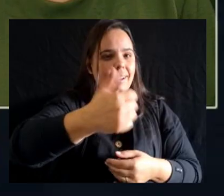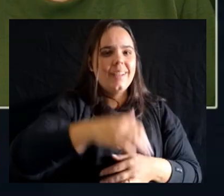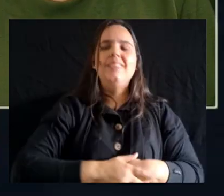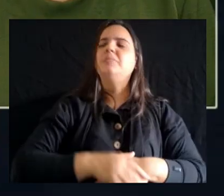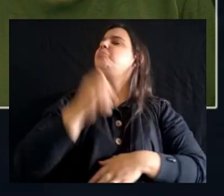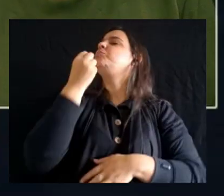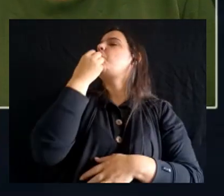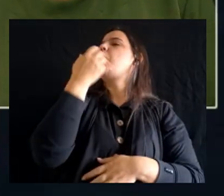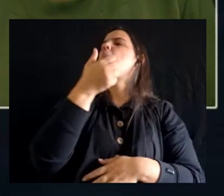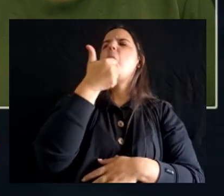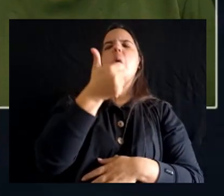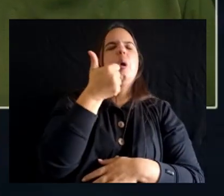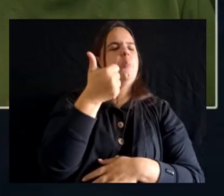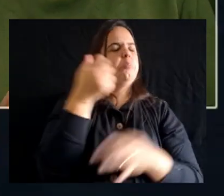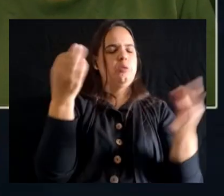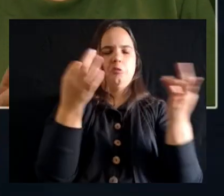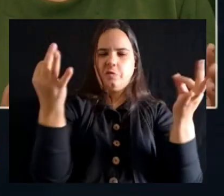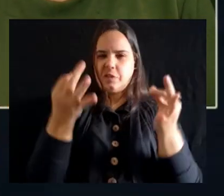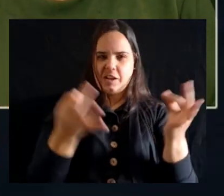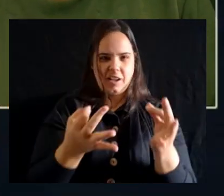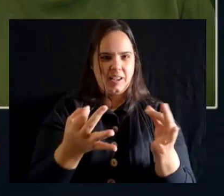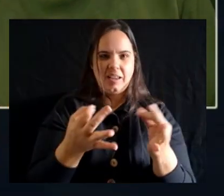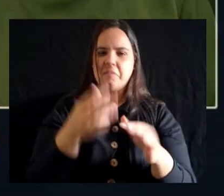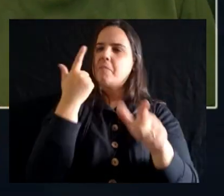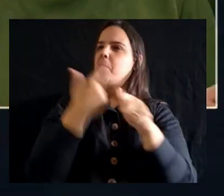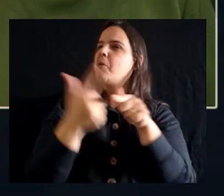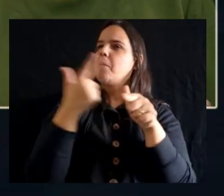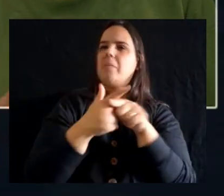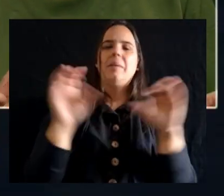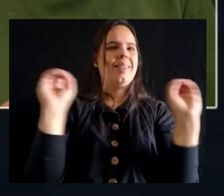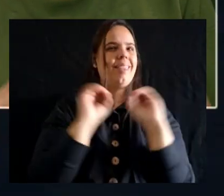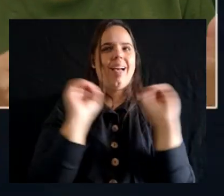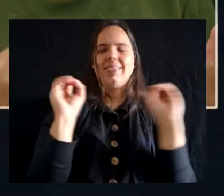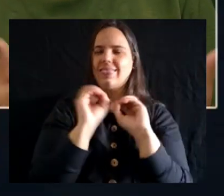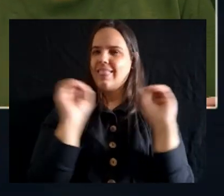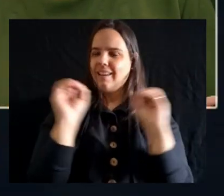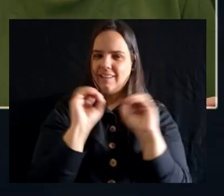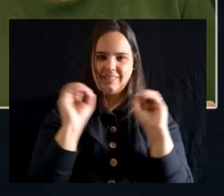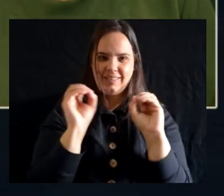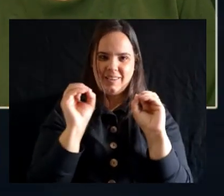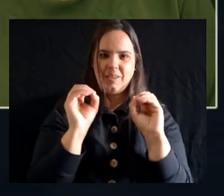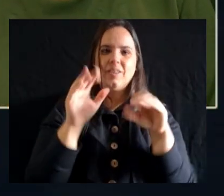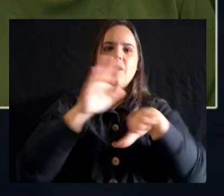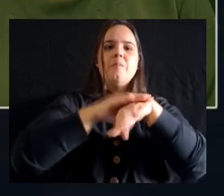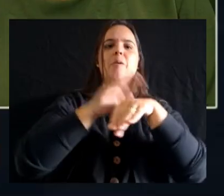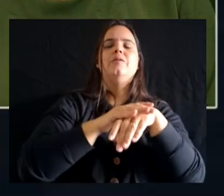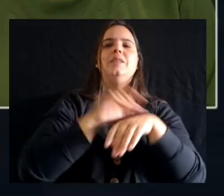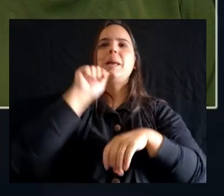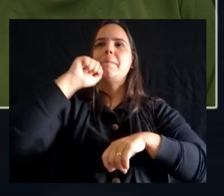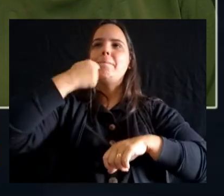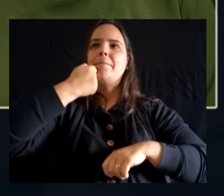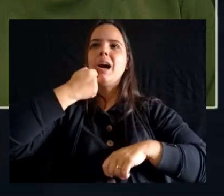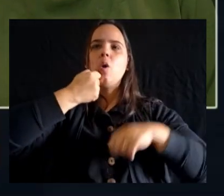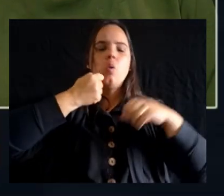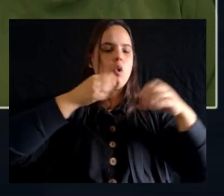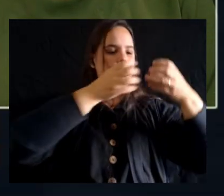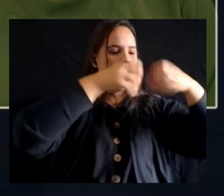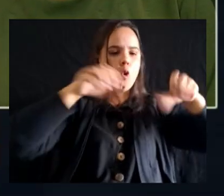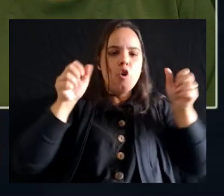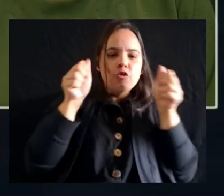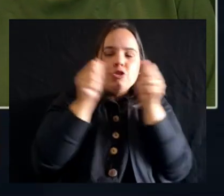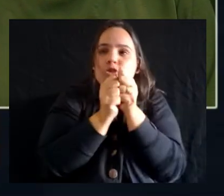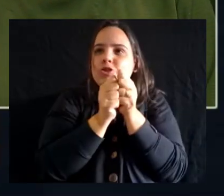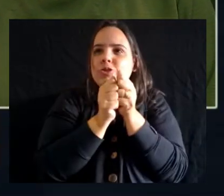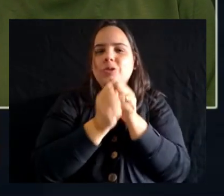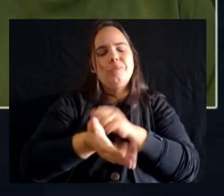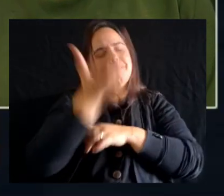Olha só. Tem problema. Tá vendo? Então vamos juntar os dois aí, o pão e o ovo. Pronto, bora. 8h53,